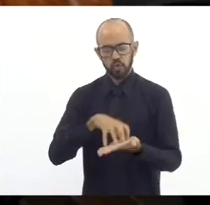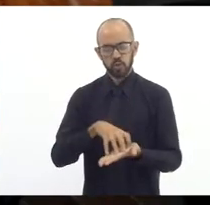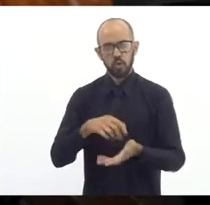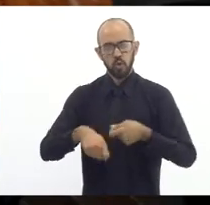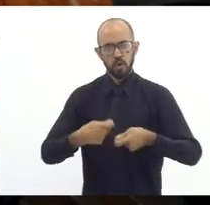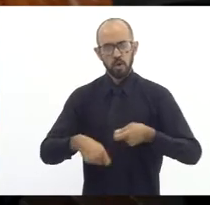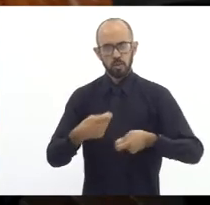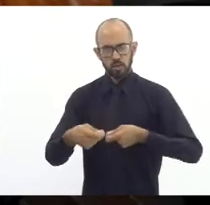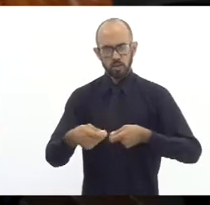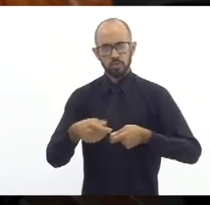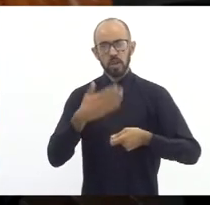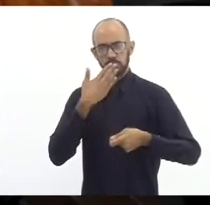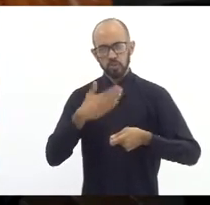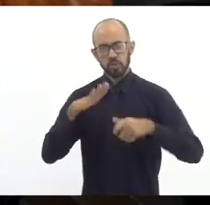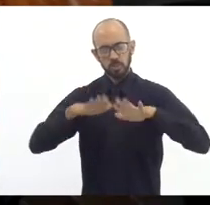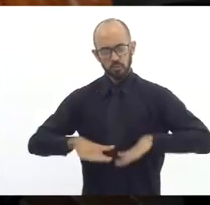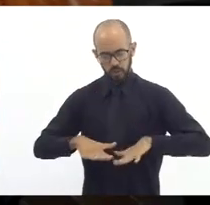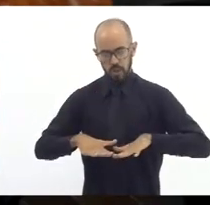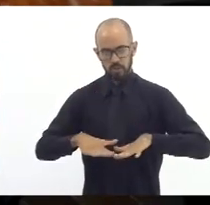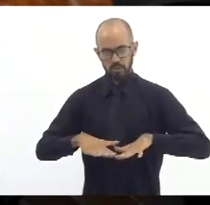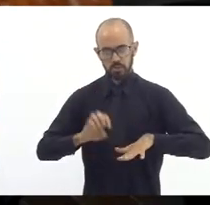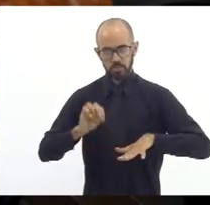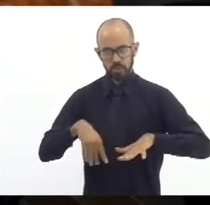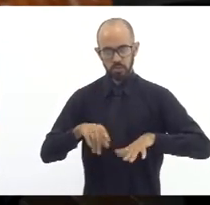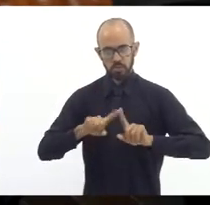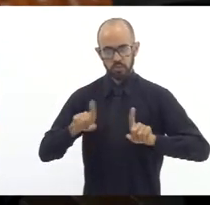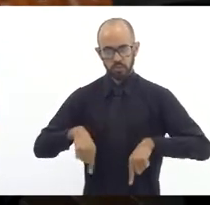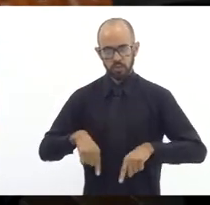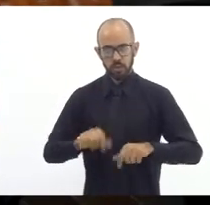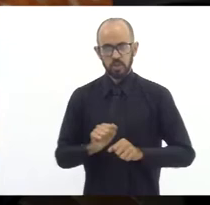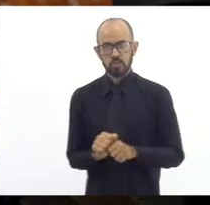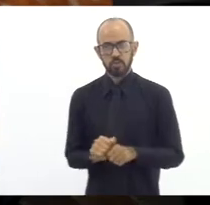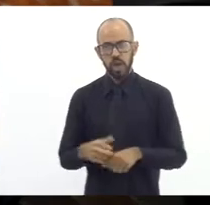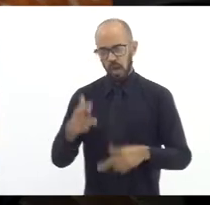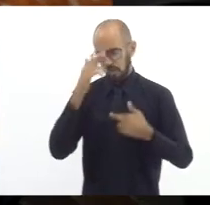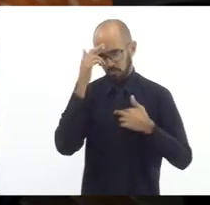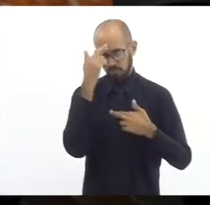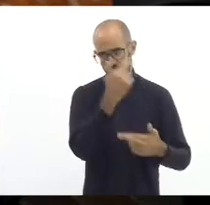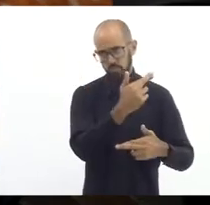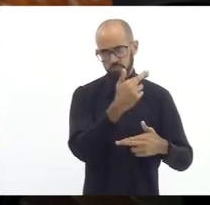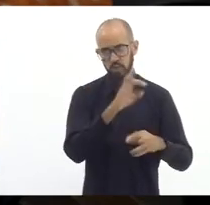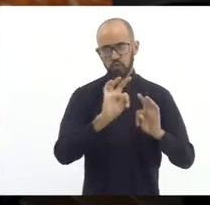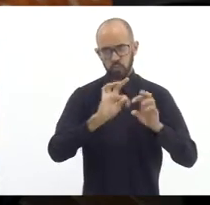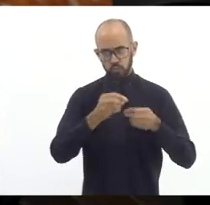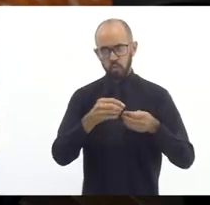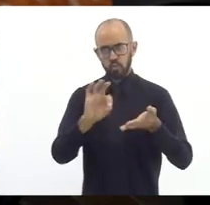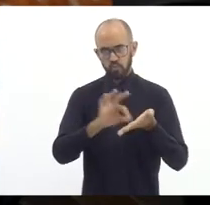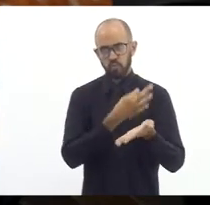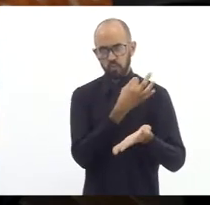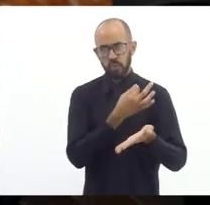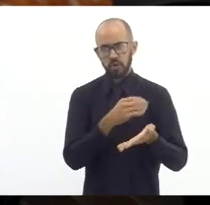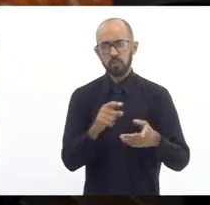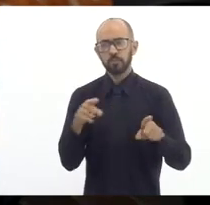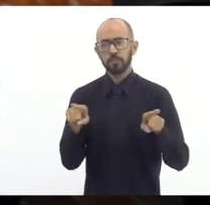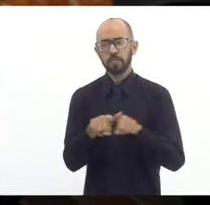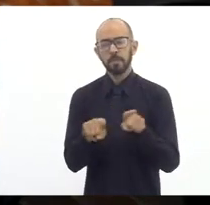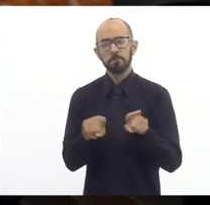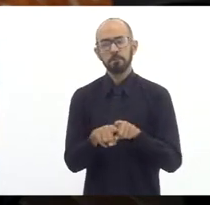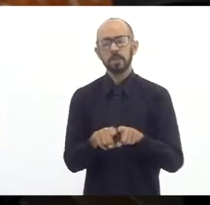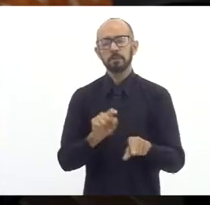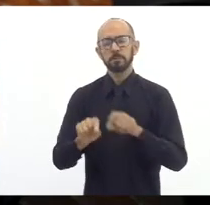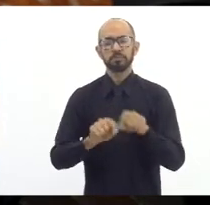permanência dos servidores para o cumprimento do objeto do convênio. Deixando claro que